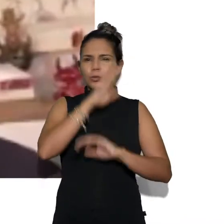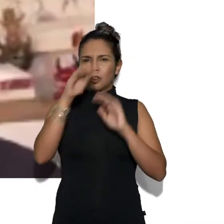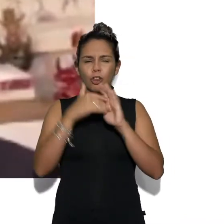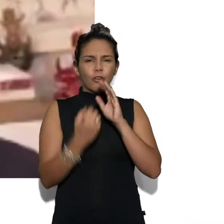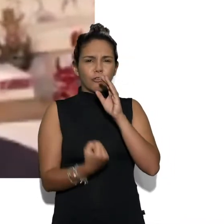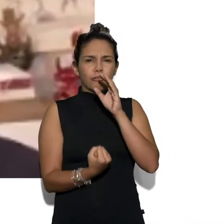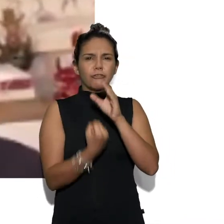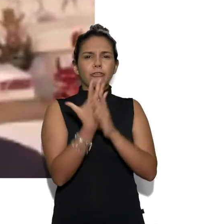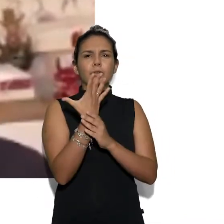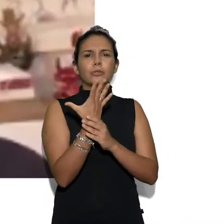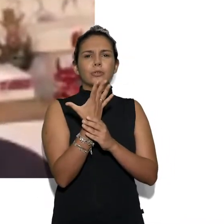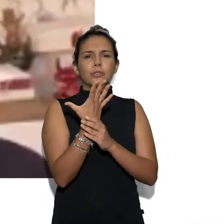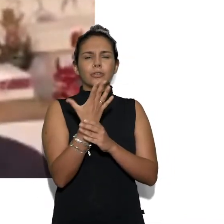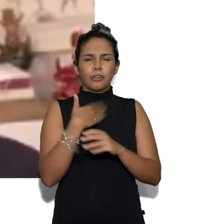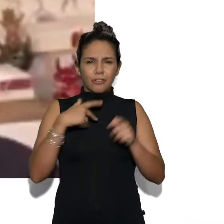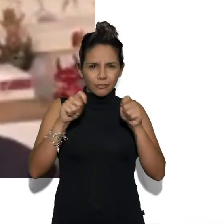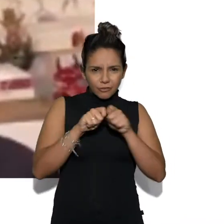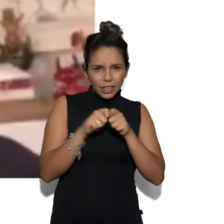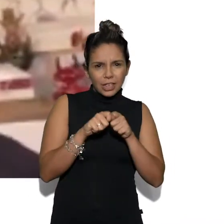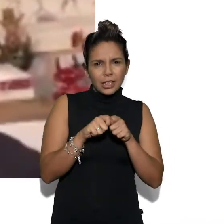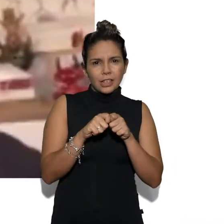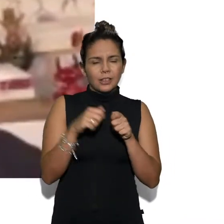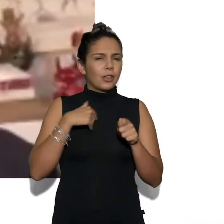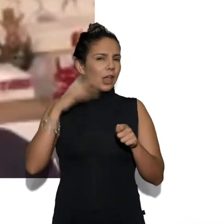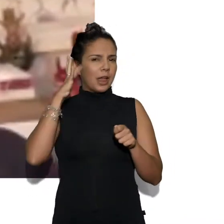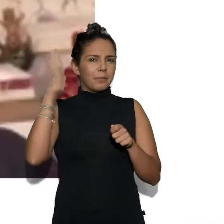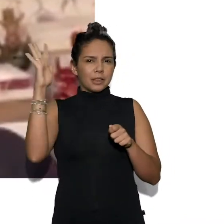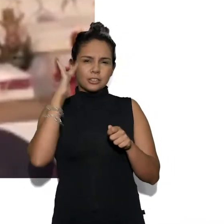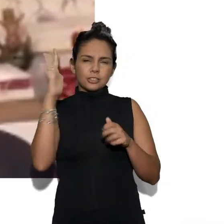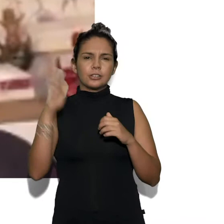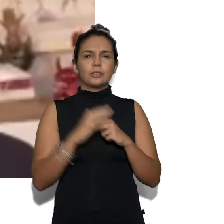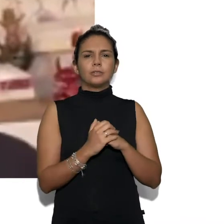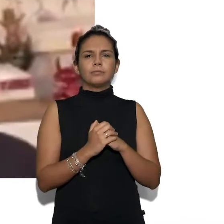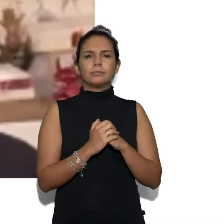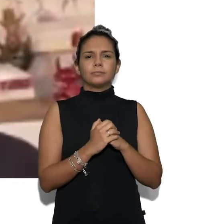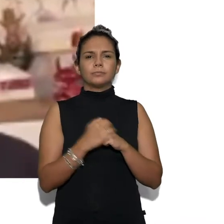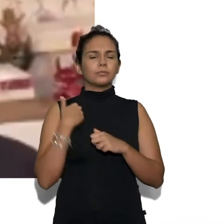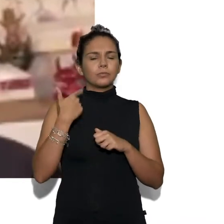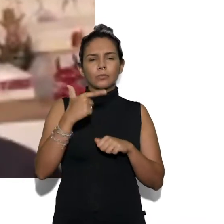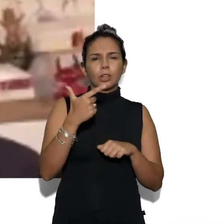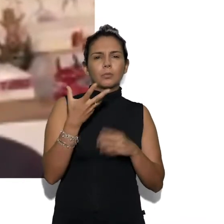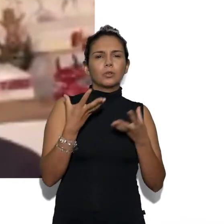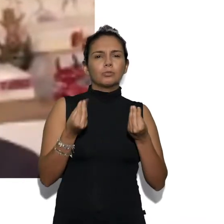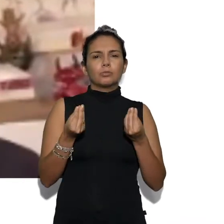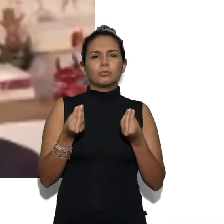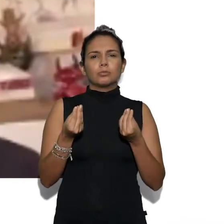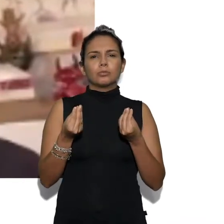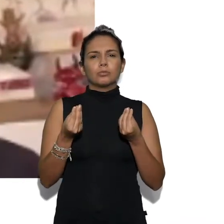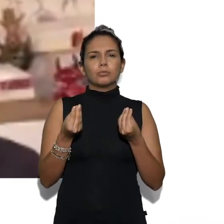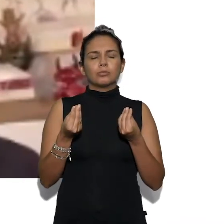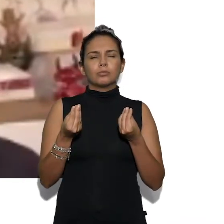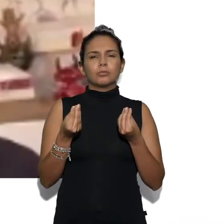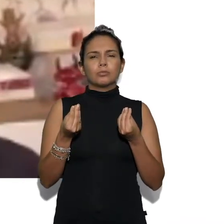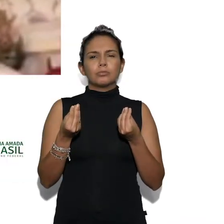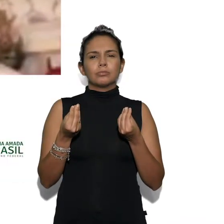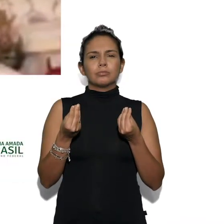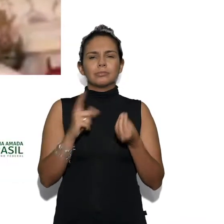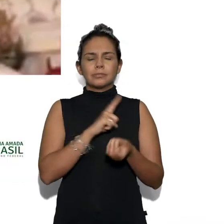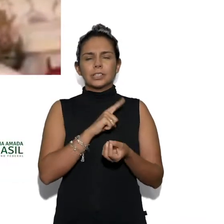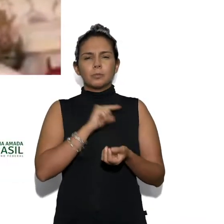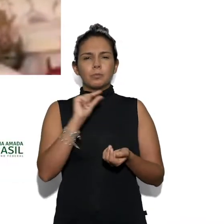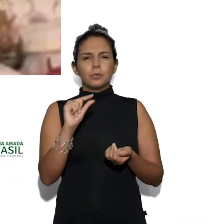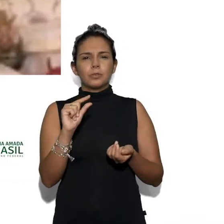fruto daquilo que eu faço e daquilo que eu imagino, e eu não tenho muito, deixamos de ter um